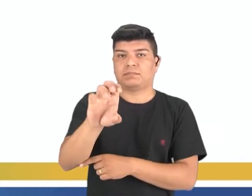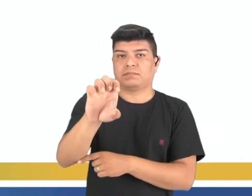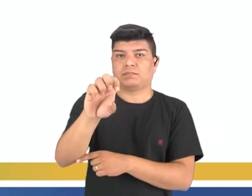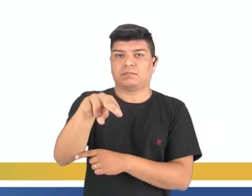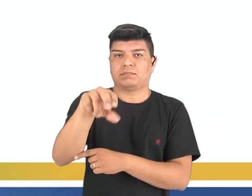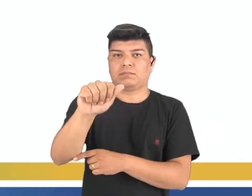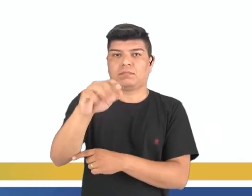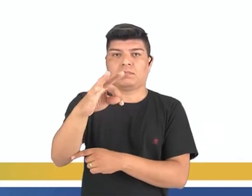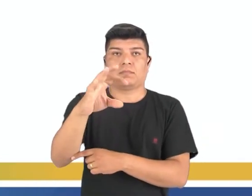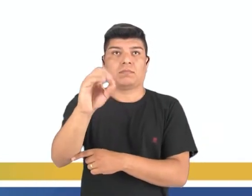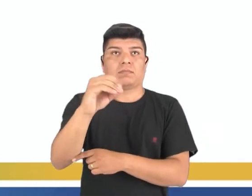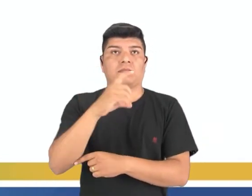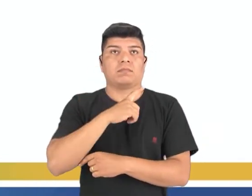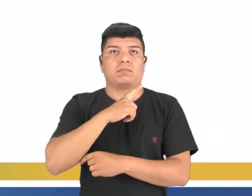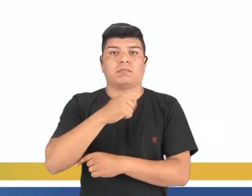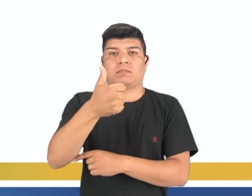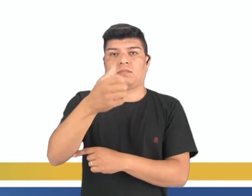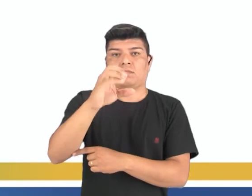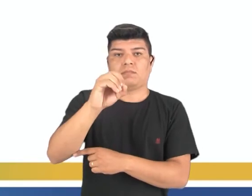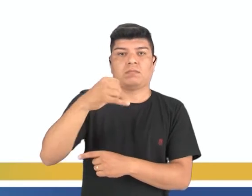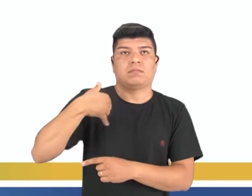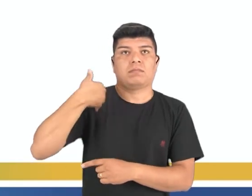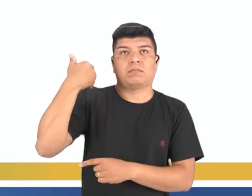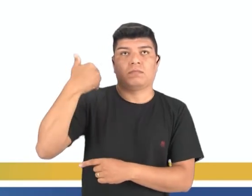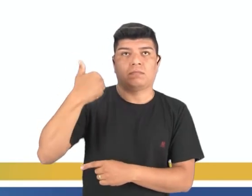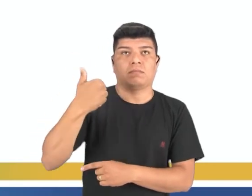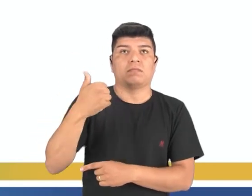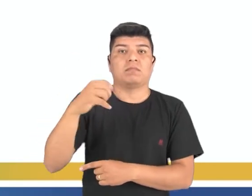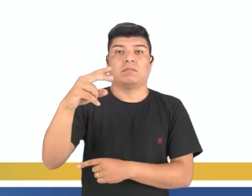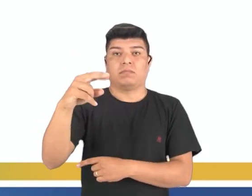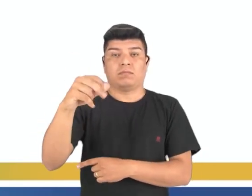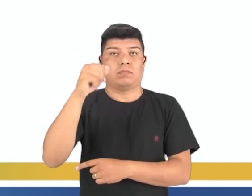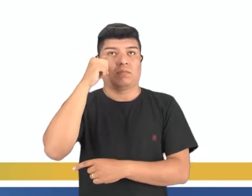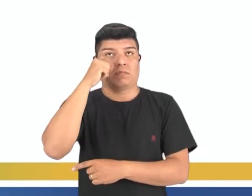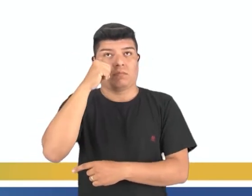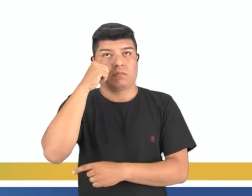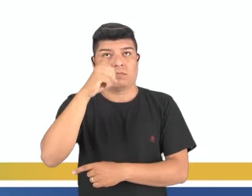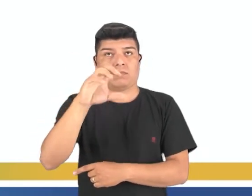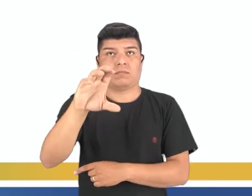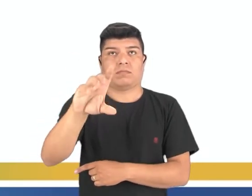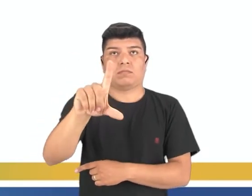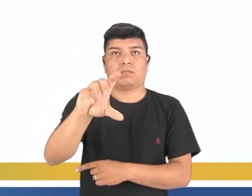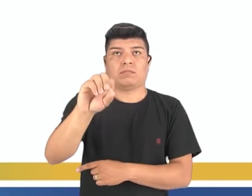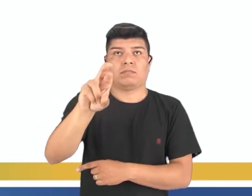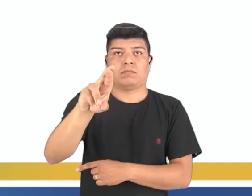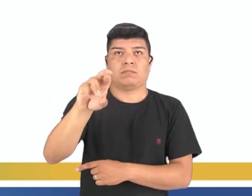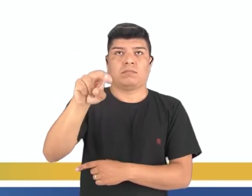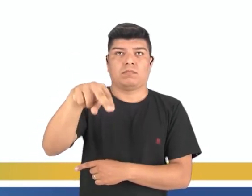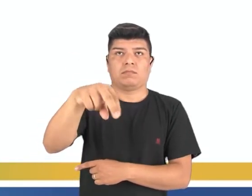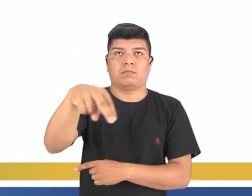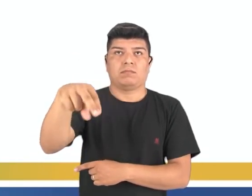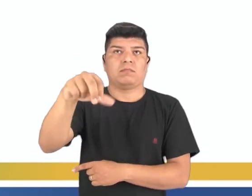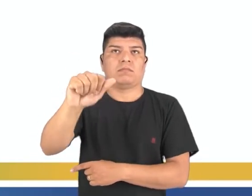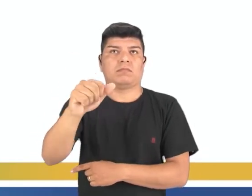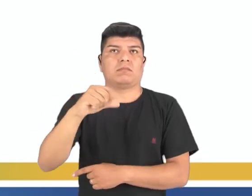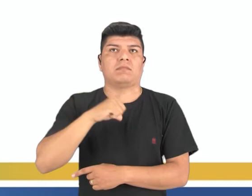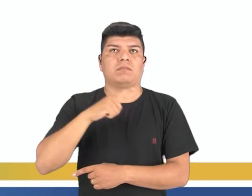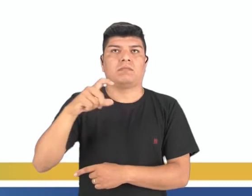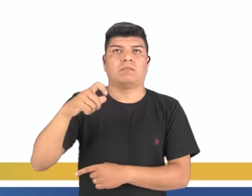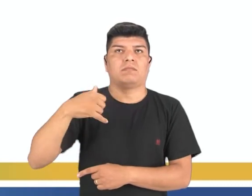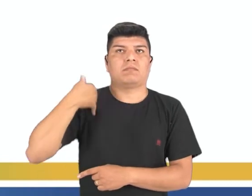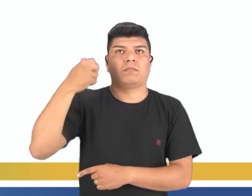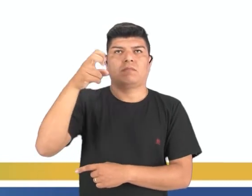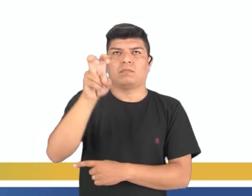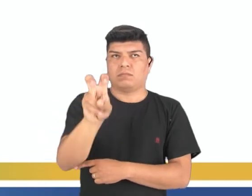anos e sua irmã Lorena tenha 5 anos, tá? Aí eu pergunto a vocês, quando o Renato tiver 20 anos, será que Lorena vai ter 10